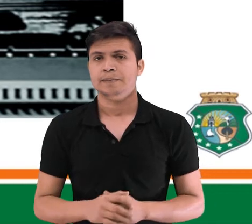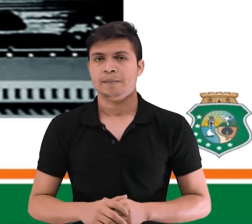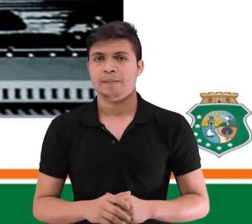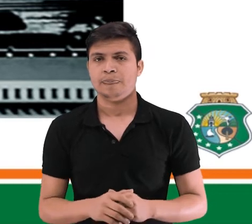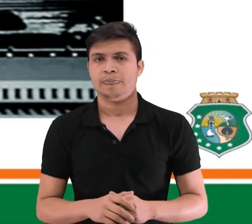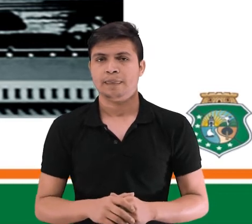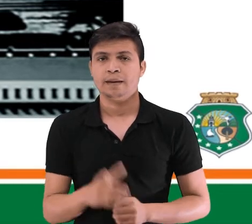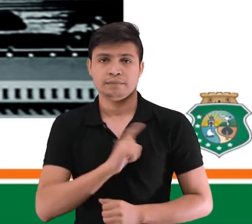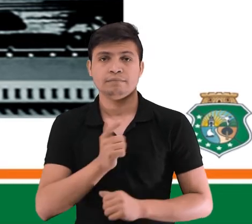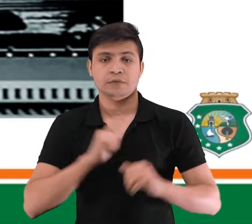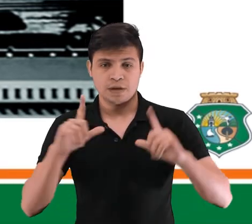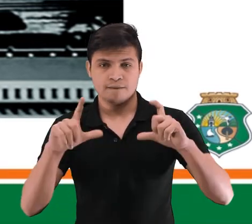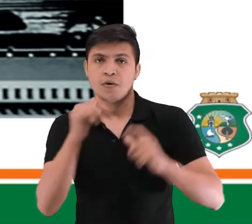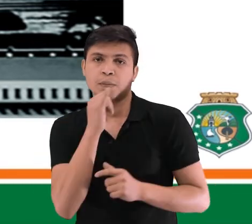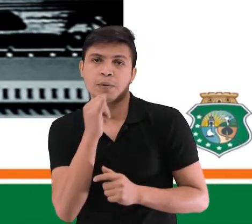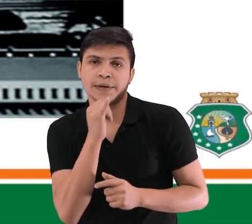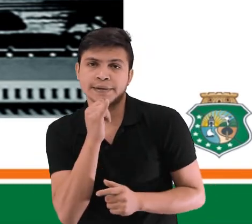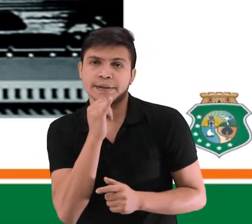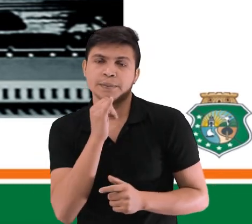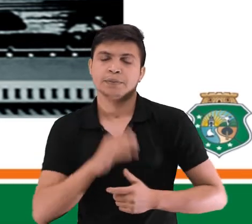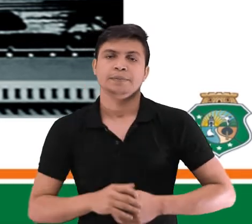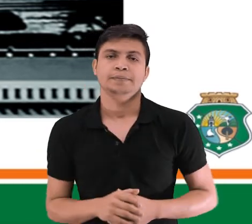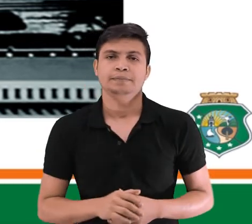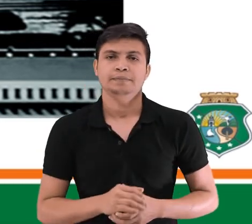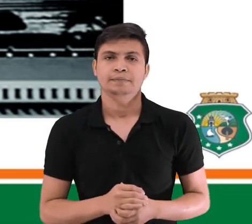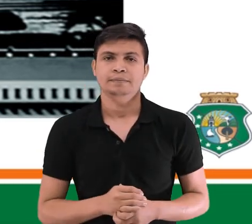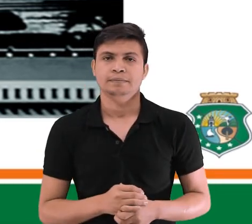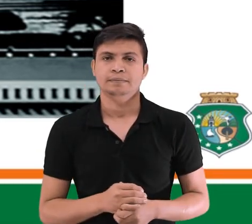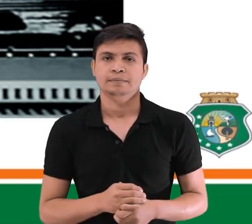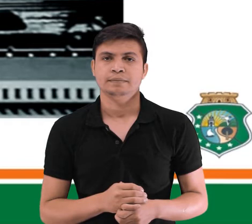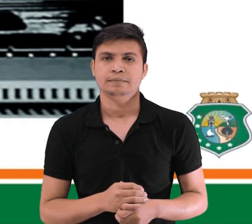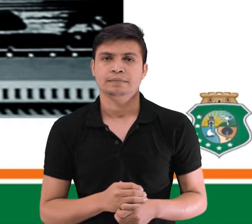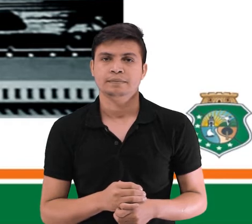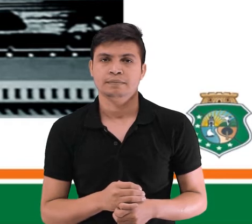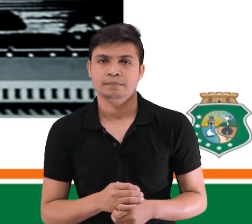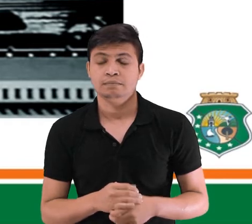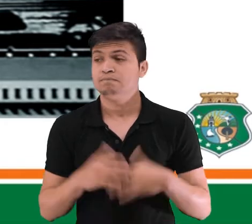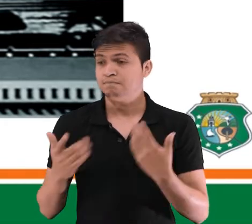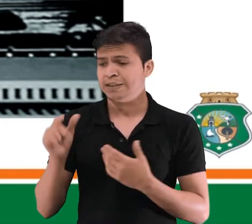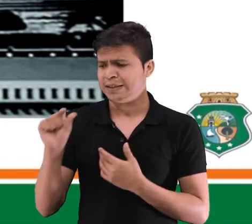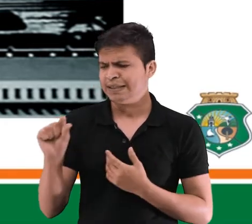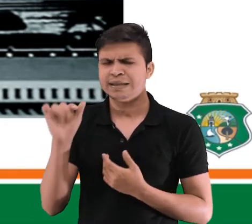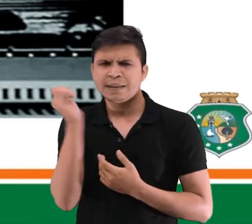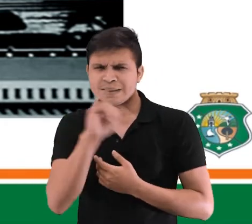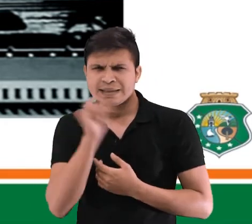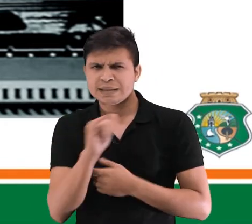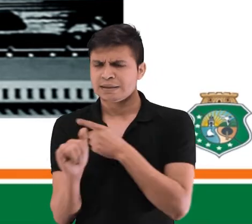como nessa imagem que eu estou mostrando. Tem uma pequena bateria, que essa bateria passa